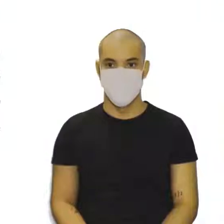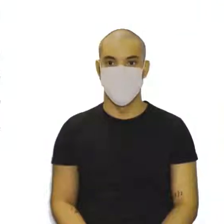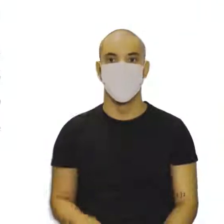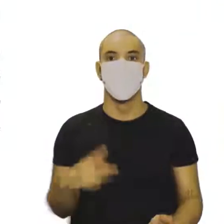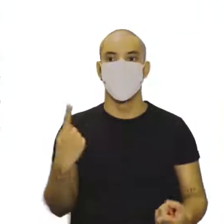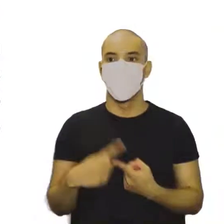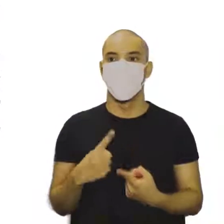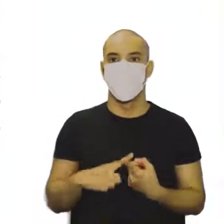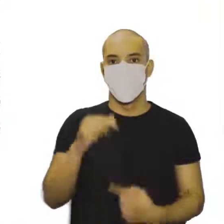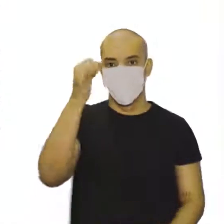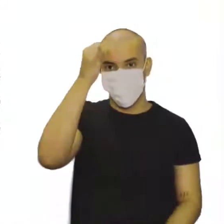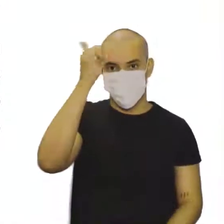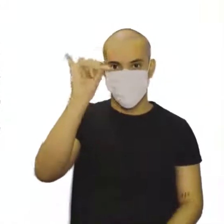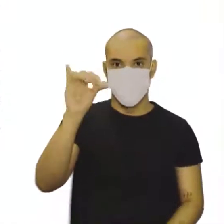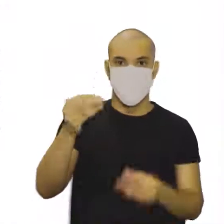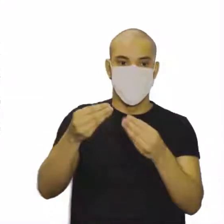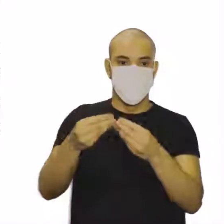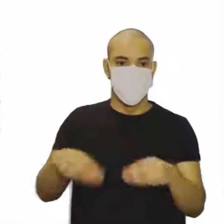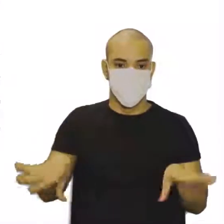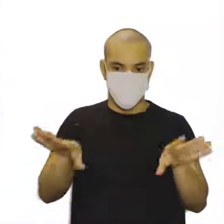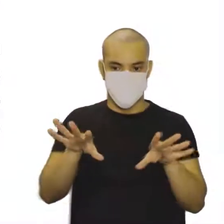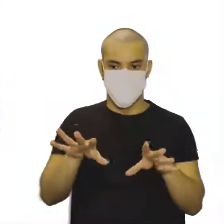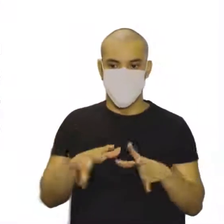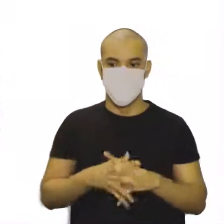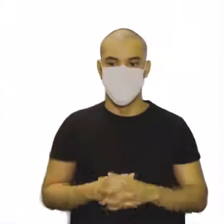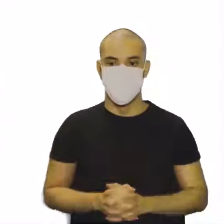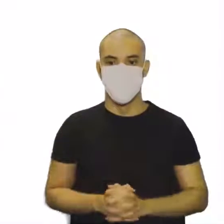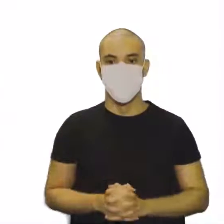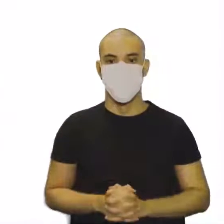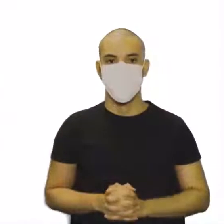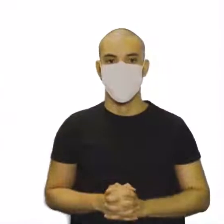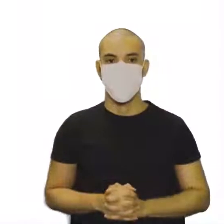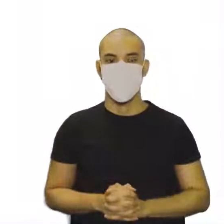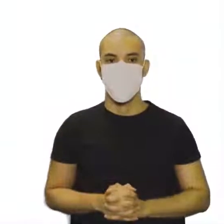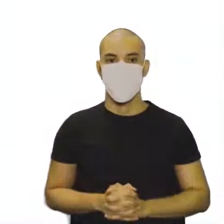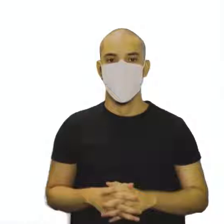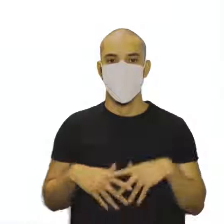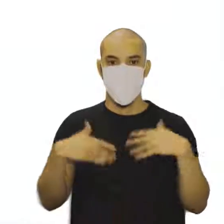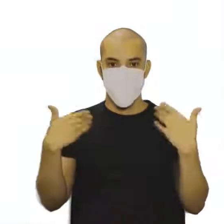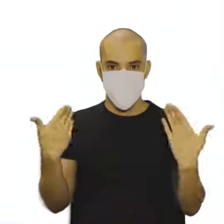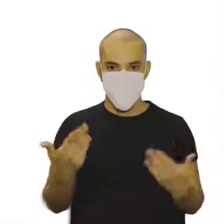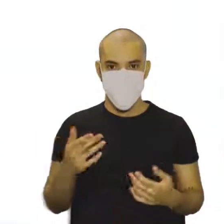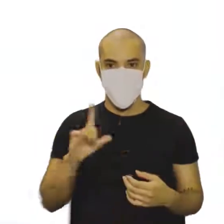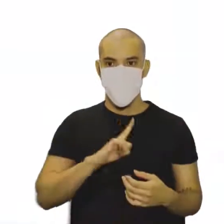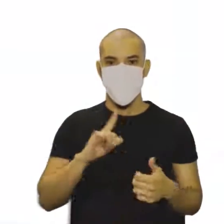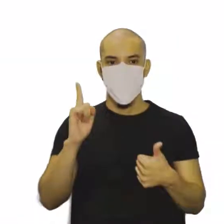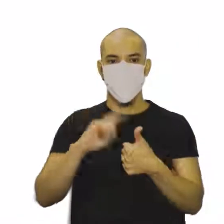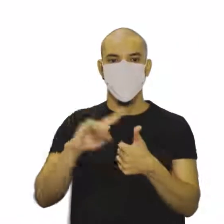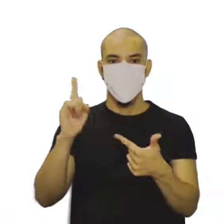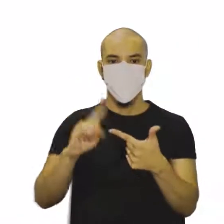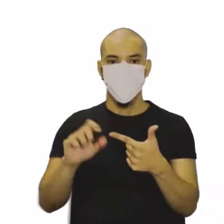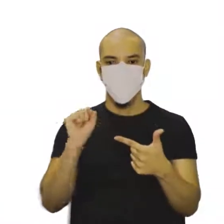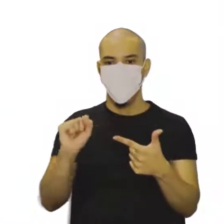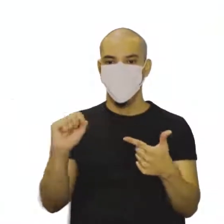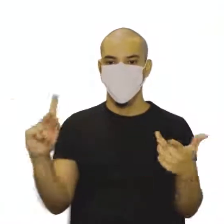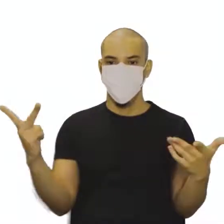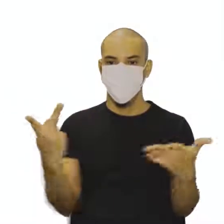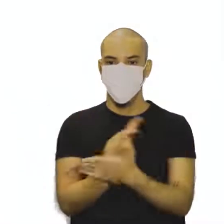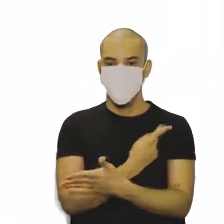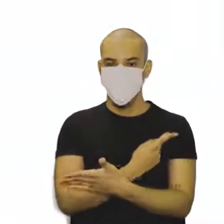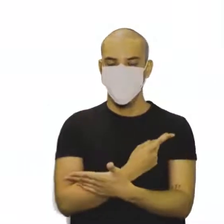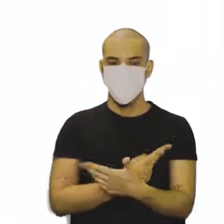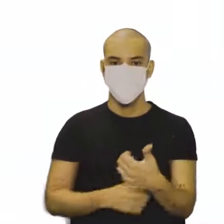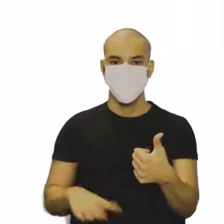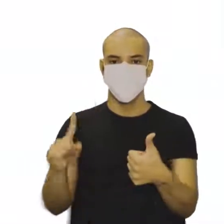não tenha tantos danos, ok? Normalmente, há duas situações que podem produzir